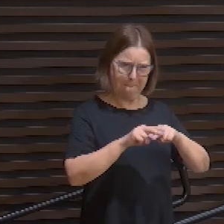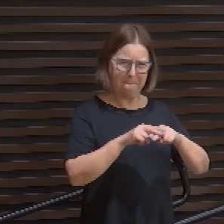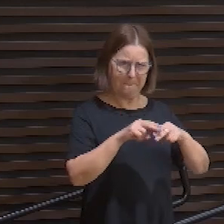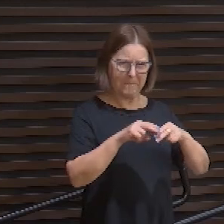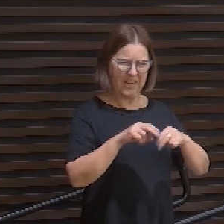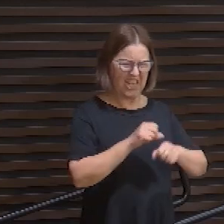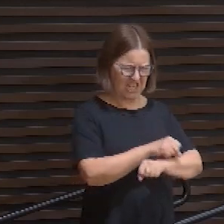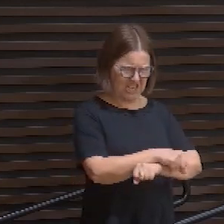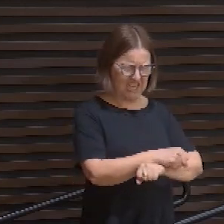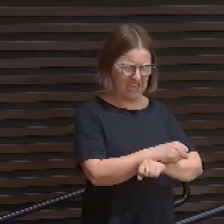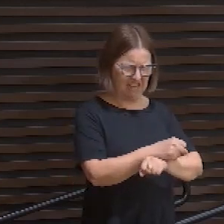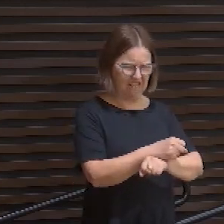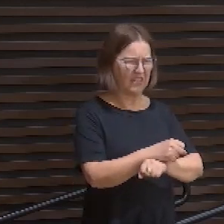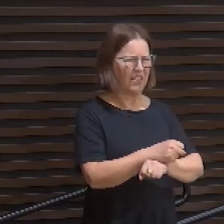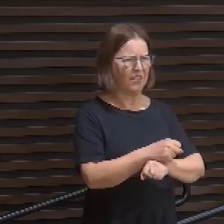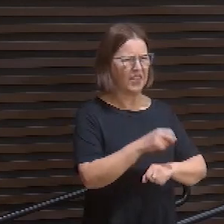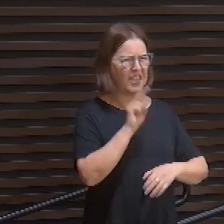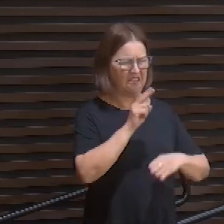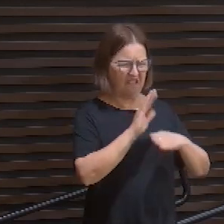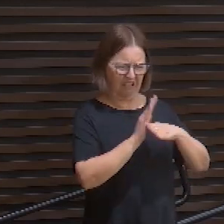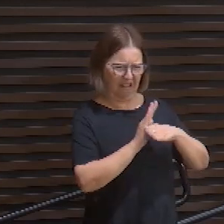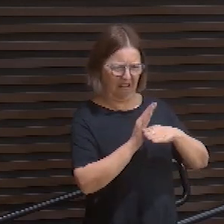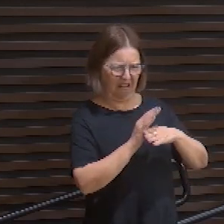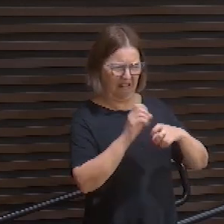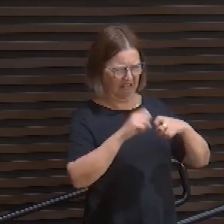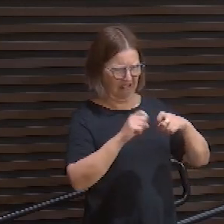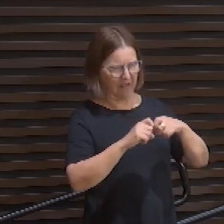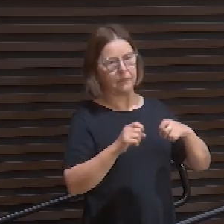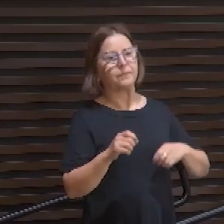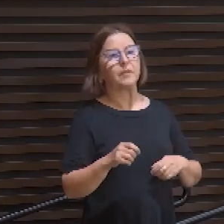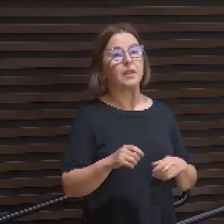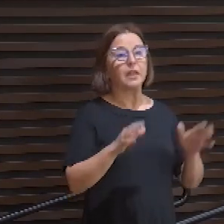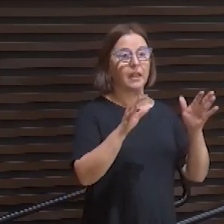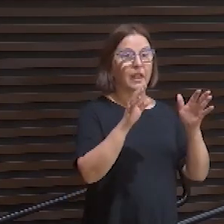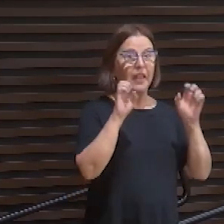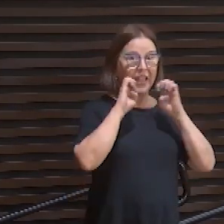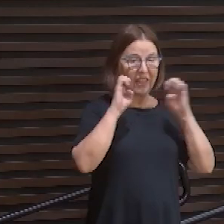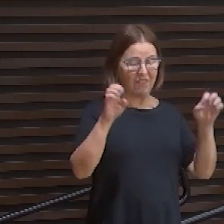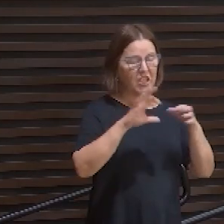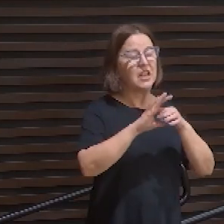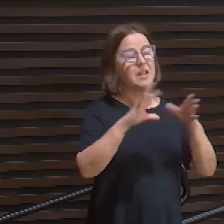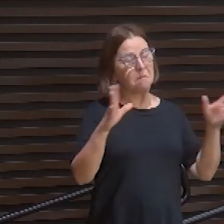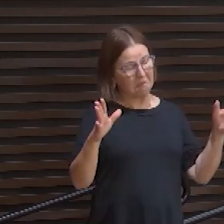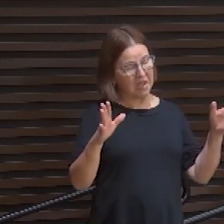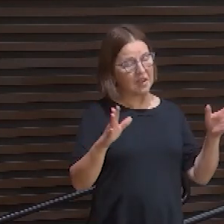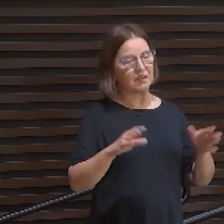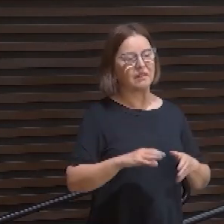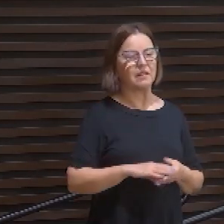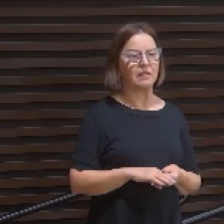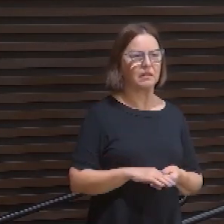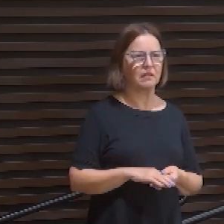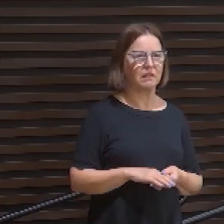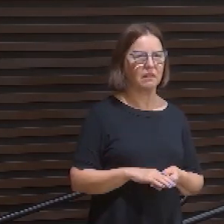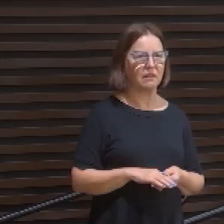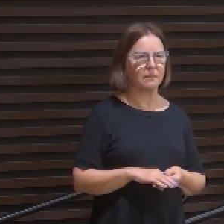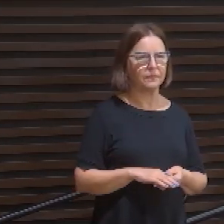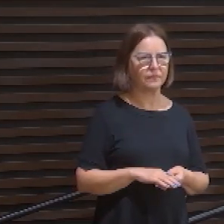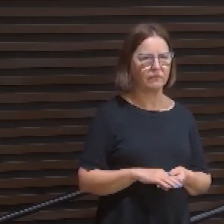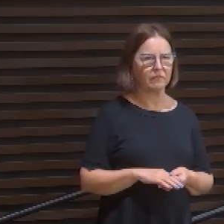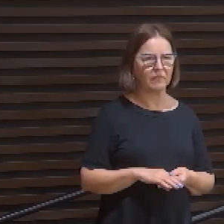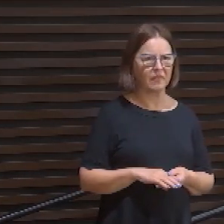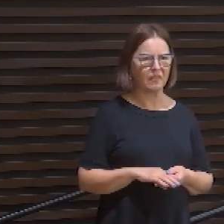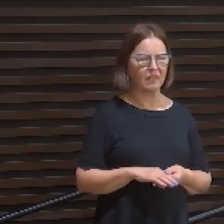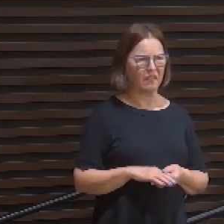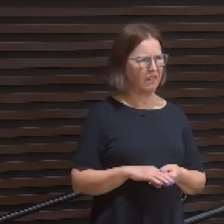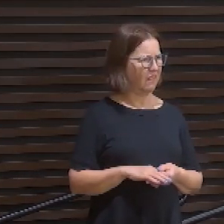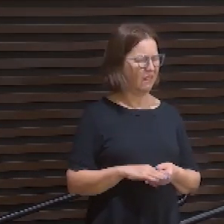libertação. Para nos tirar das misérias da carne, desse mundo. Que coisa mais